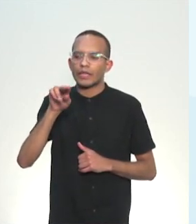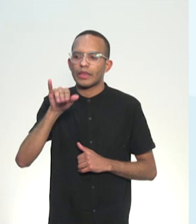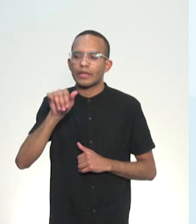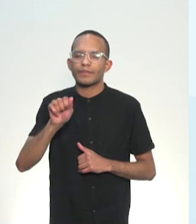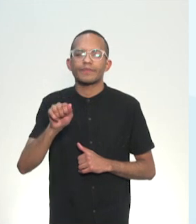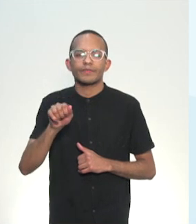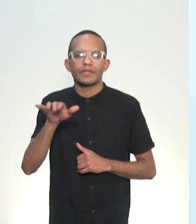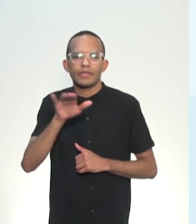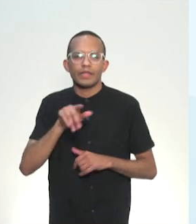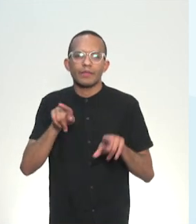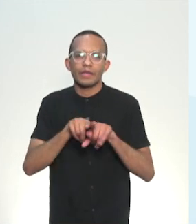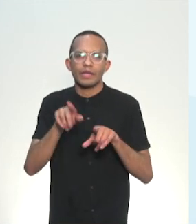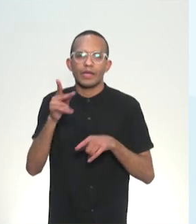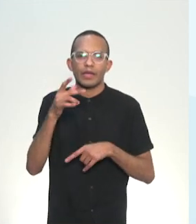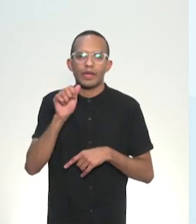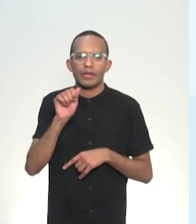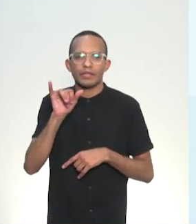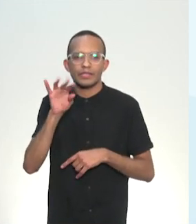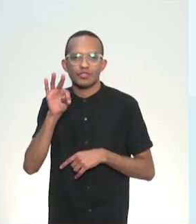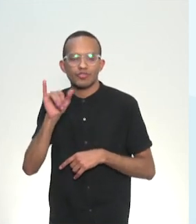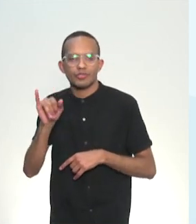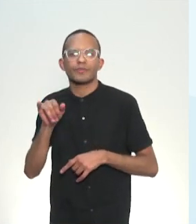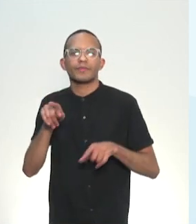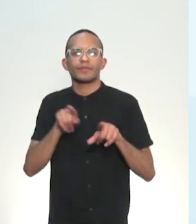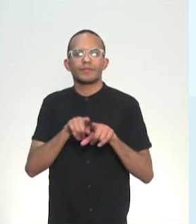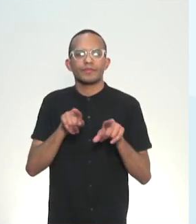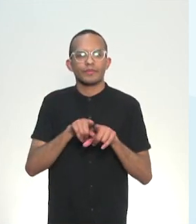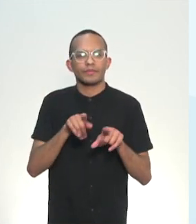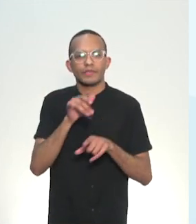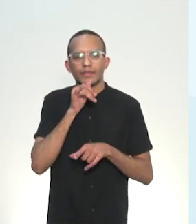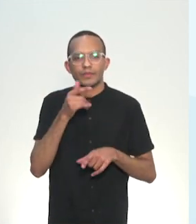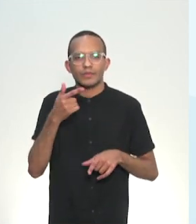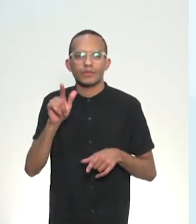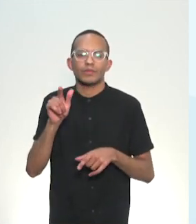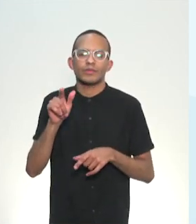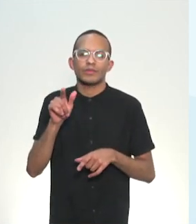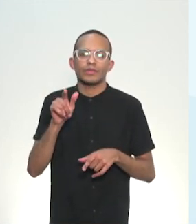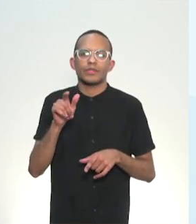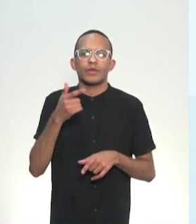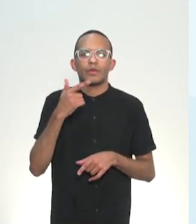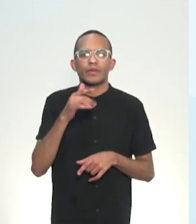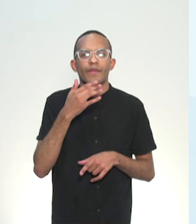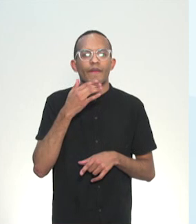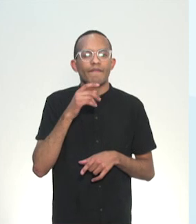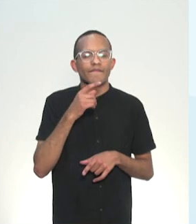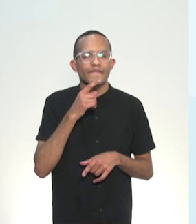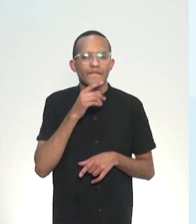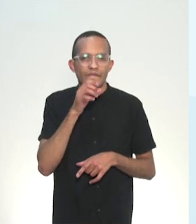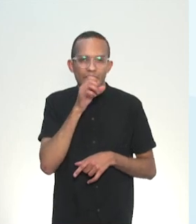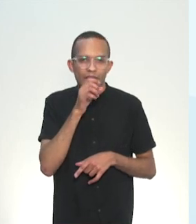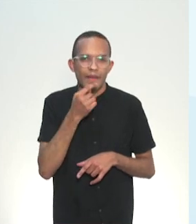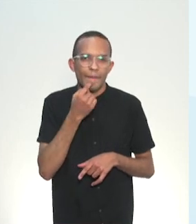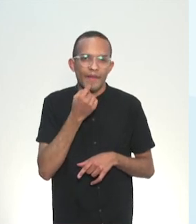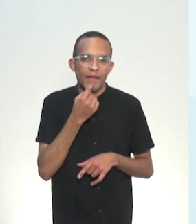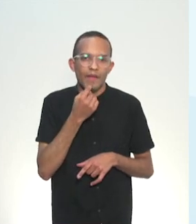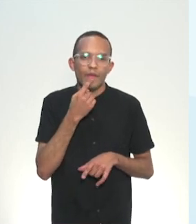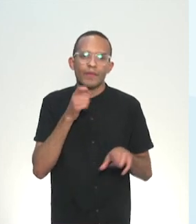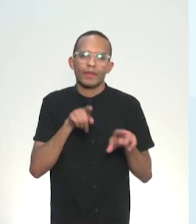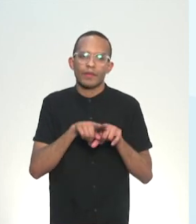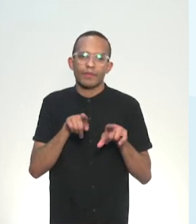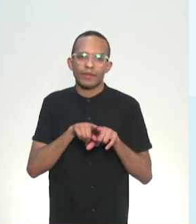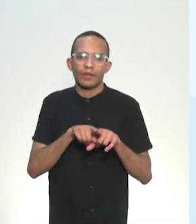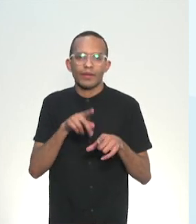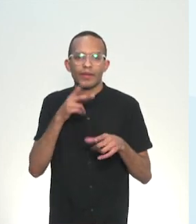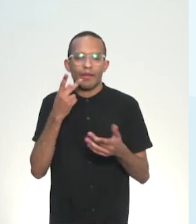destaque o Haiti, né, os territórios britânicos em vermelho, né, que poderia estar em vermelho, né,